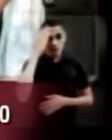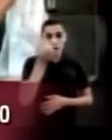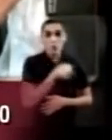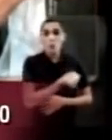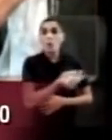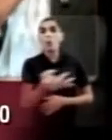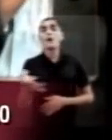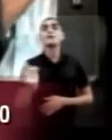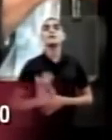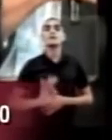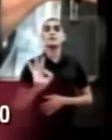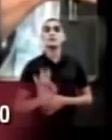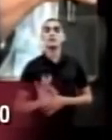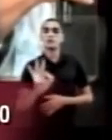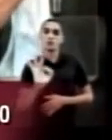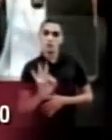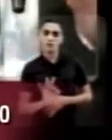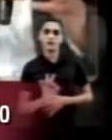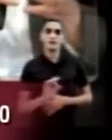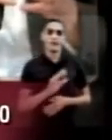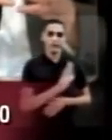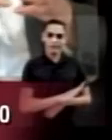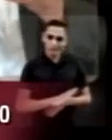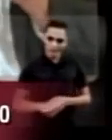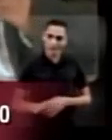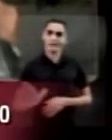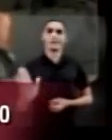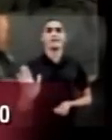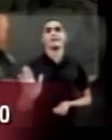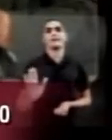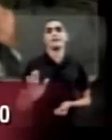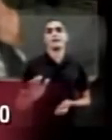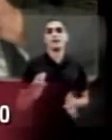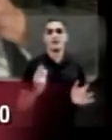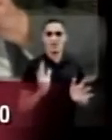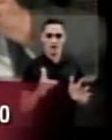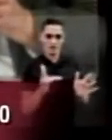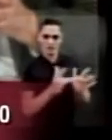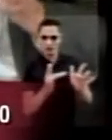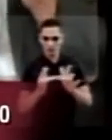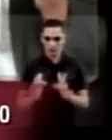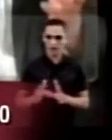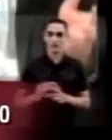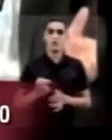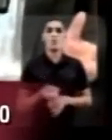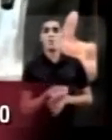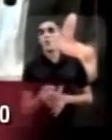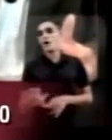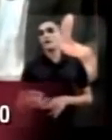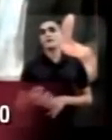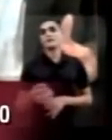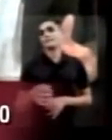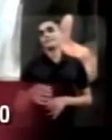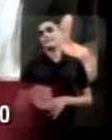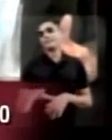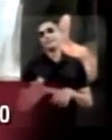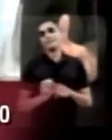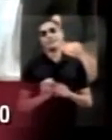cento dessas crianças já tiveram contato, quanto não tiveram, quanto estão expostas ainda, e professores